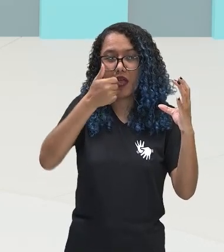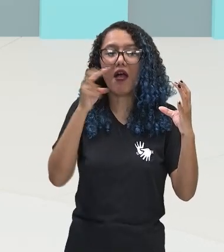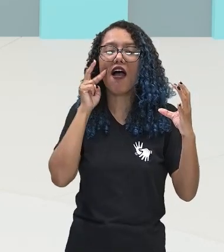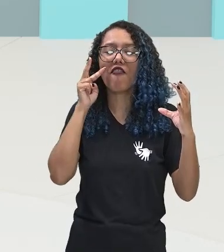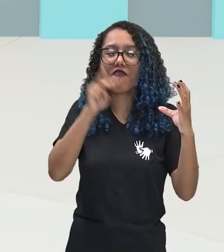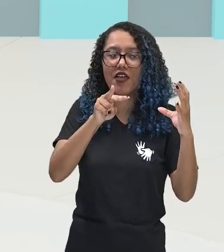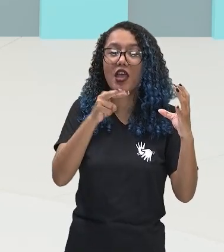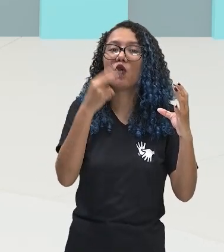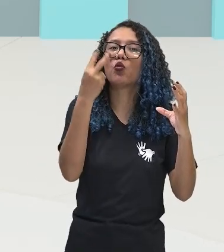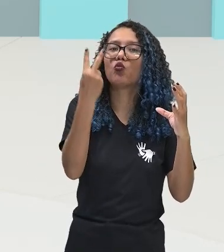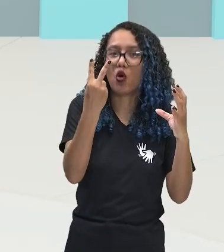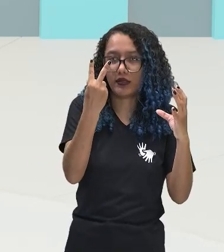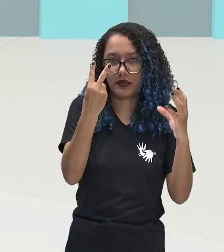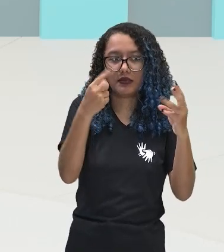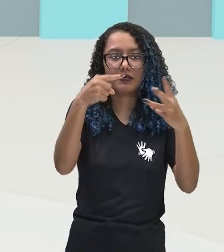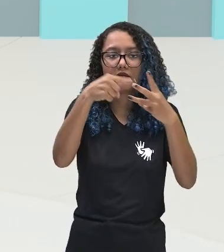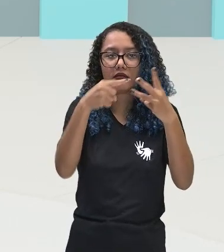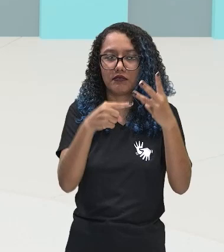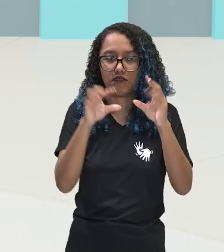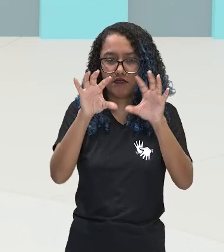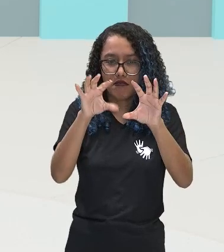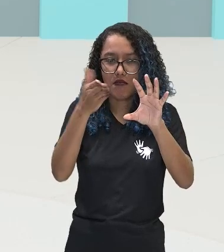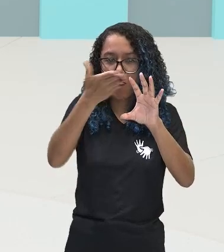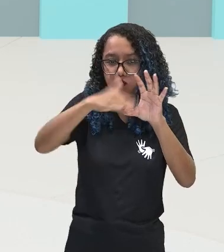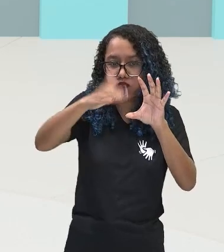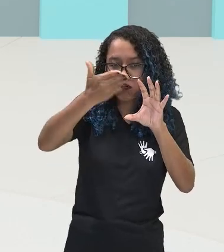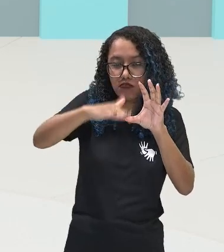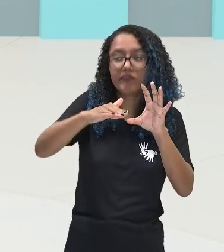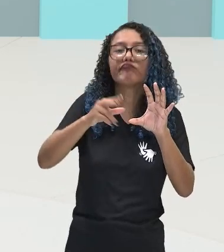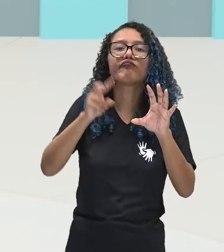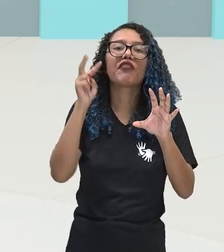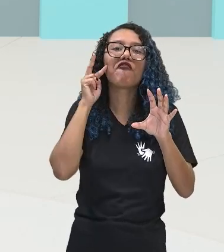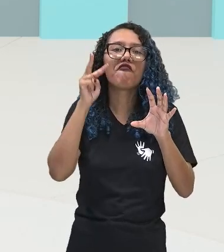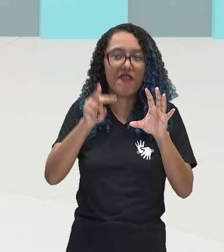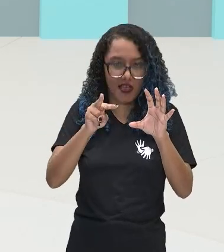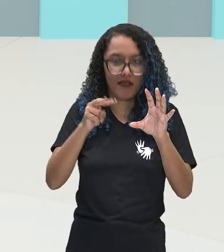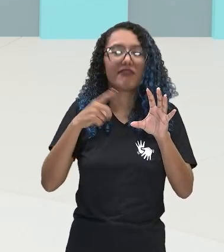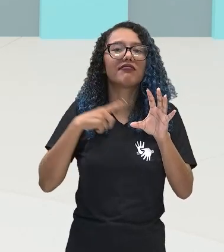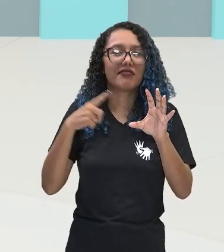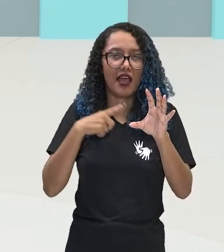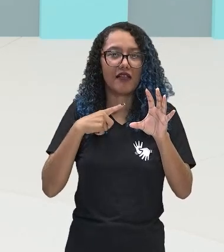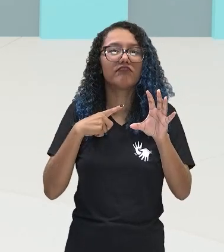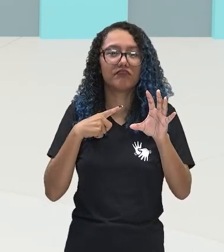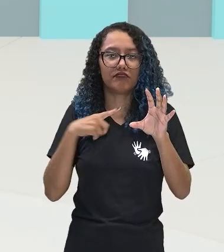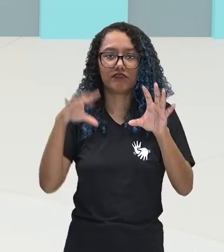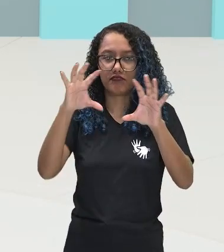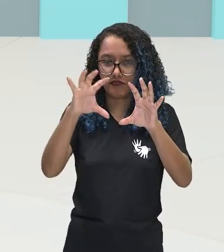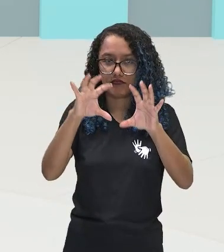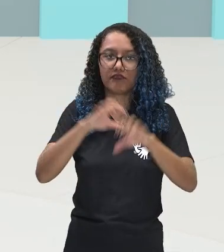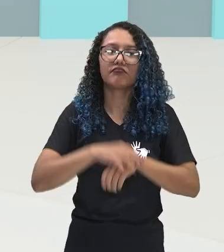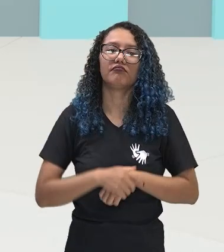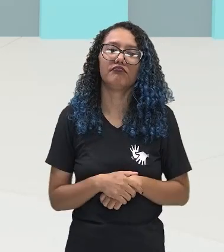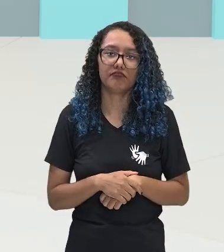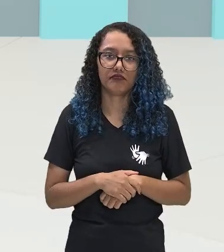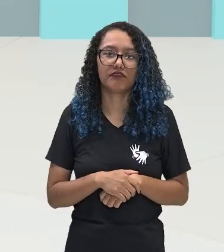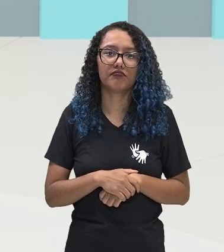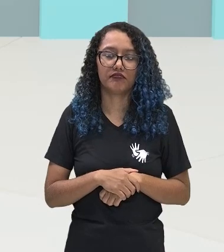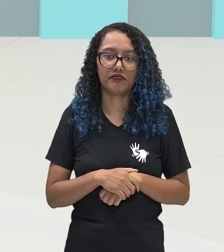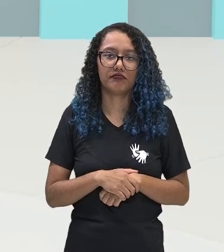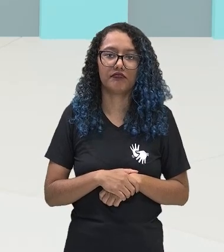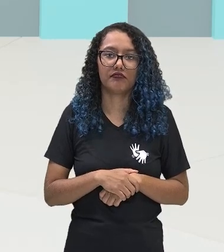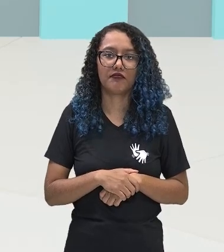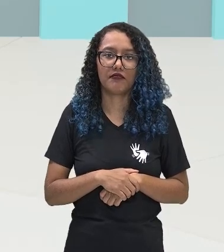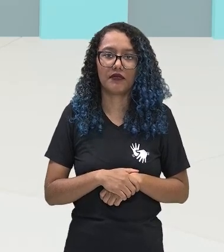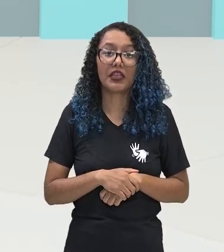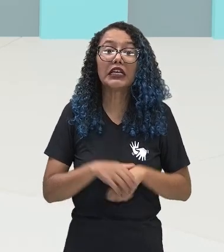glúteos o máximo o médio e o mínimo logo abaixo deles e perceba o seguinte olha só a direção